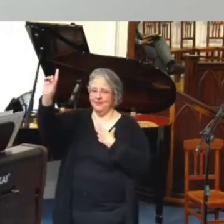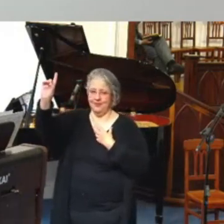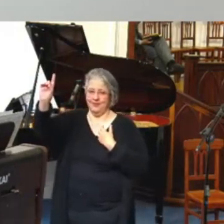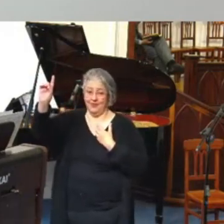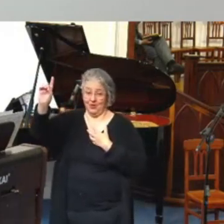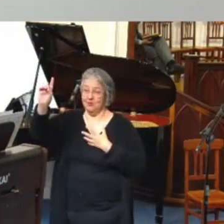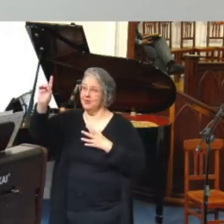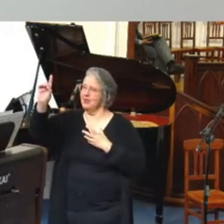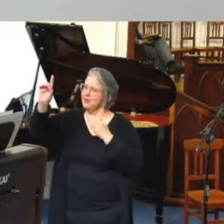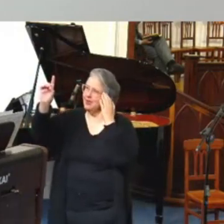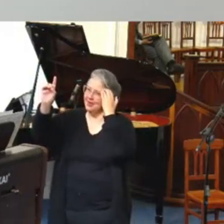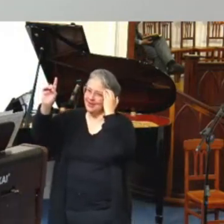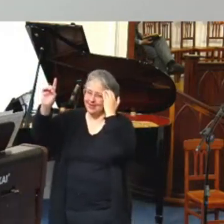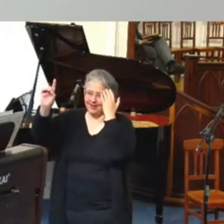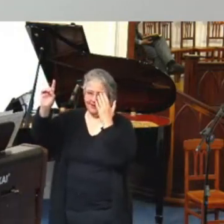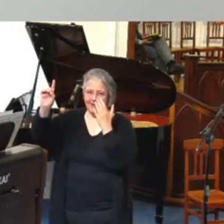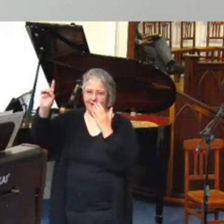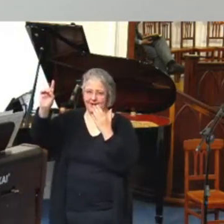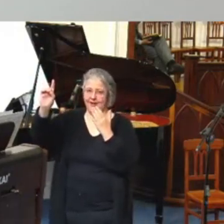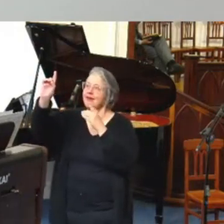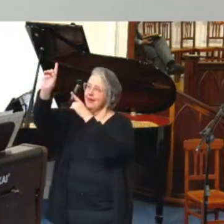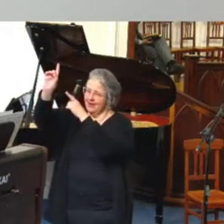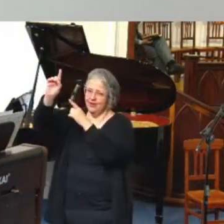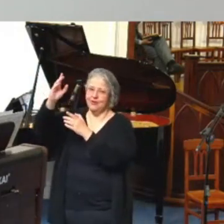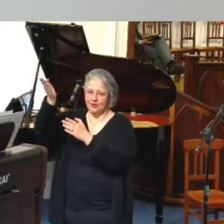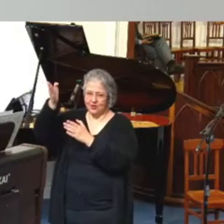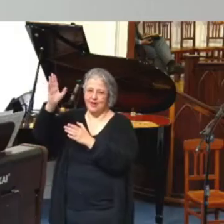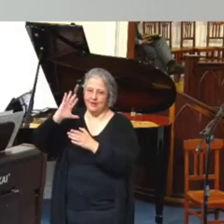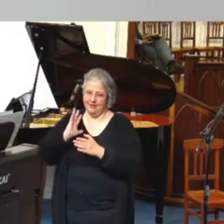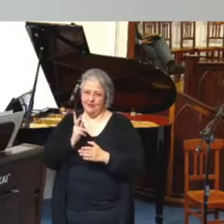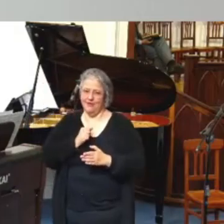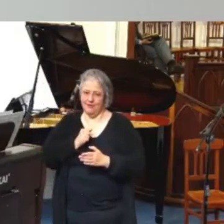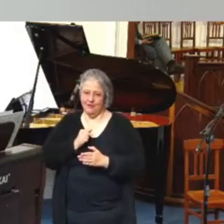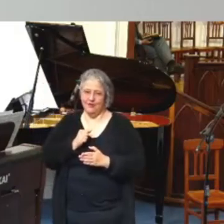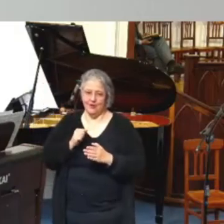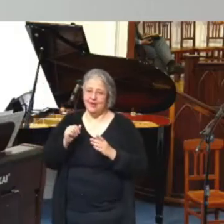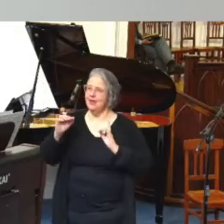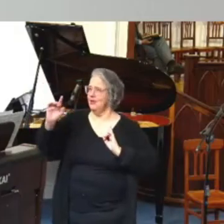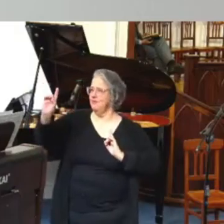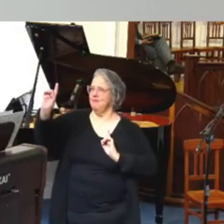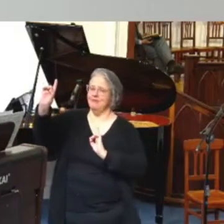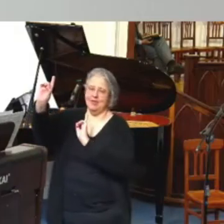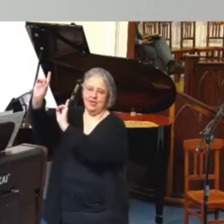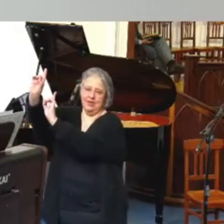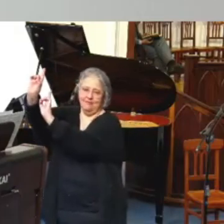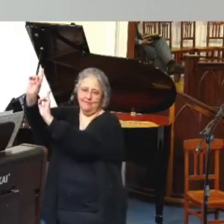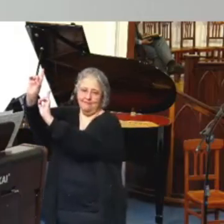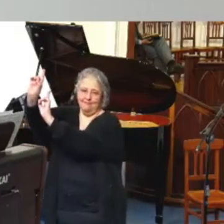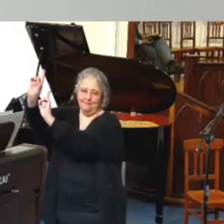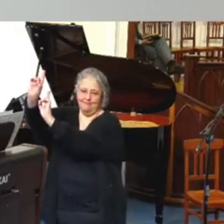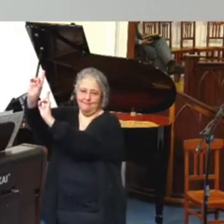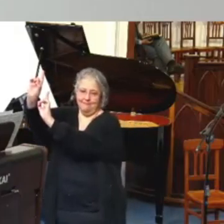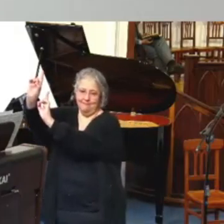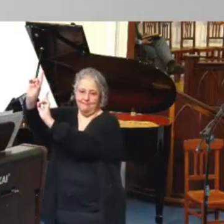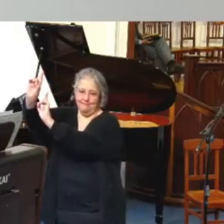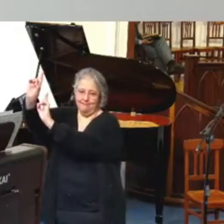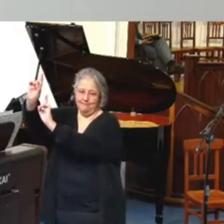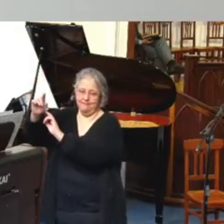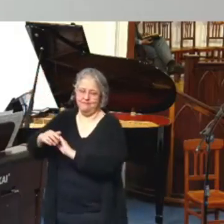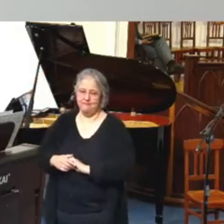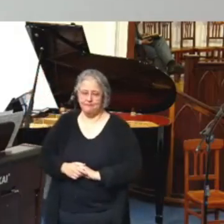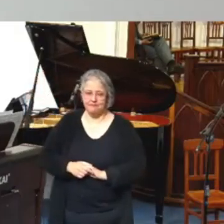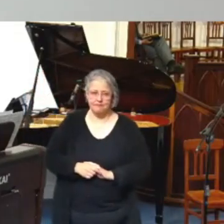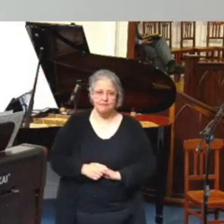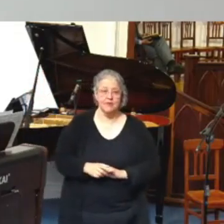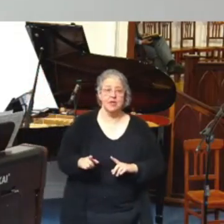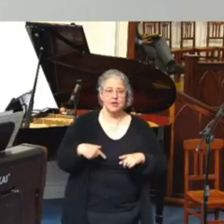Quando a igreja de Esmirna, o anjo diz: ser fiel até a morte, dar-te-ei